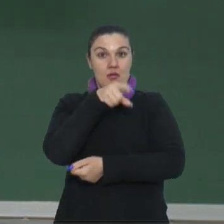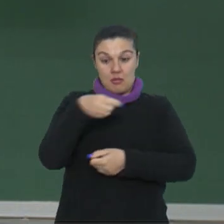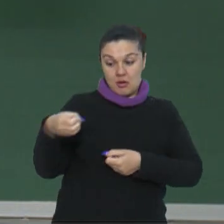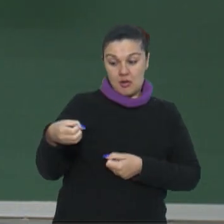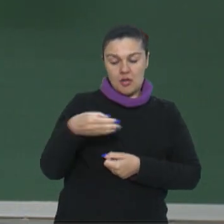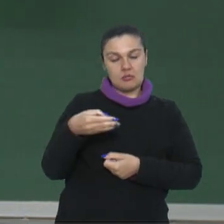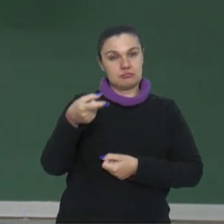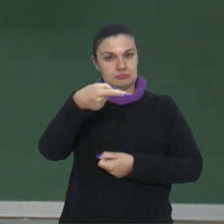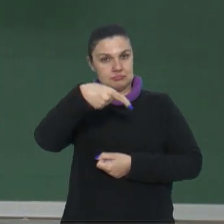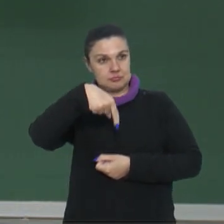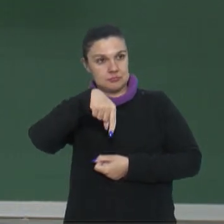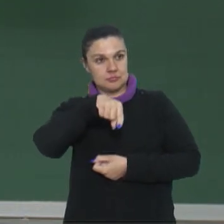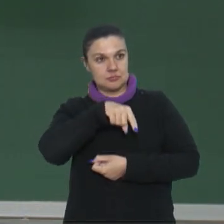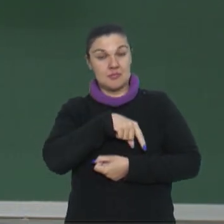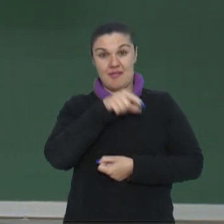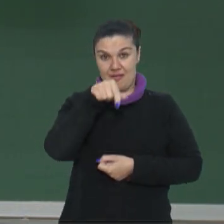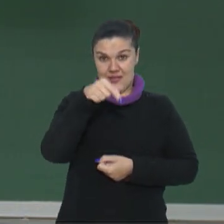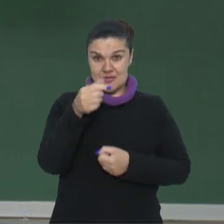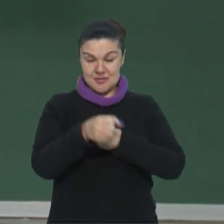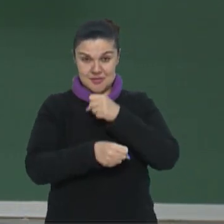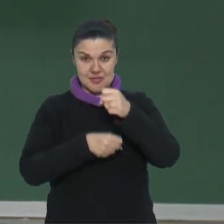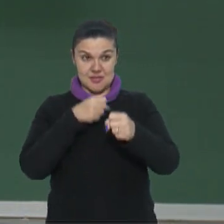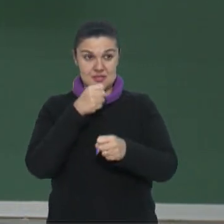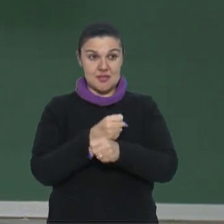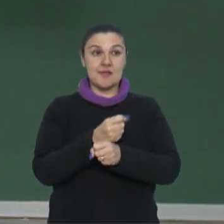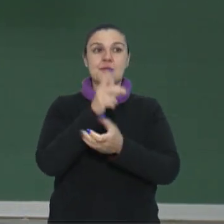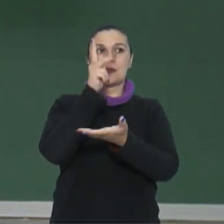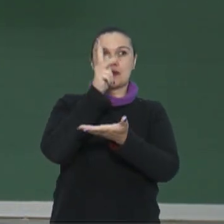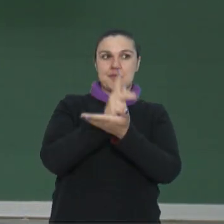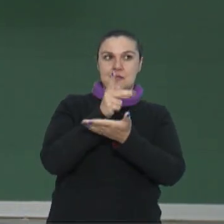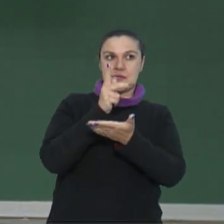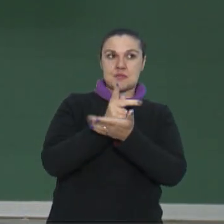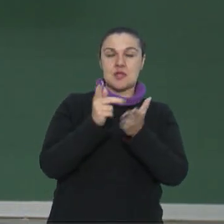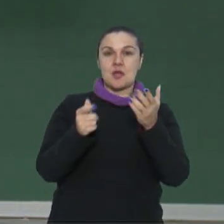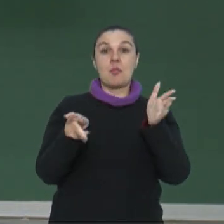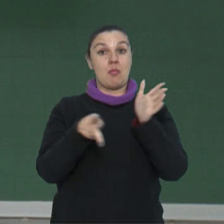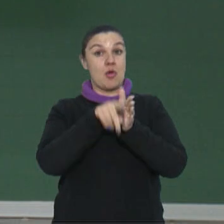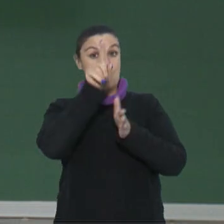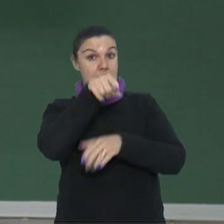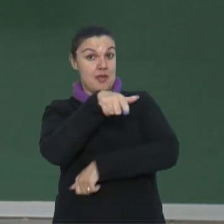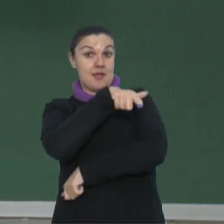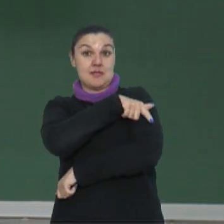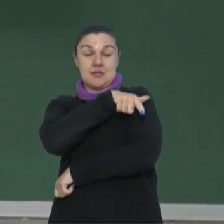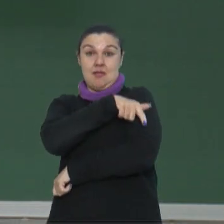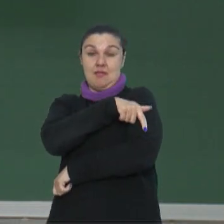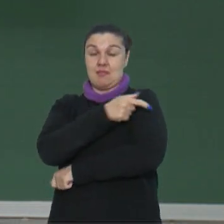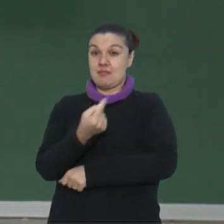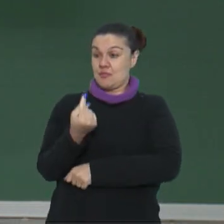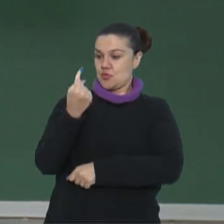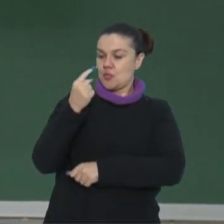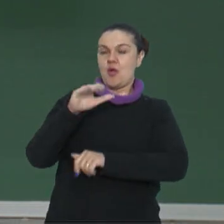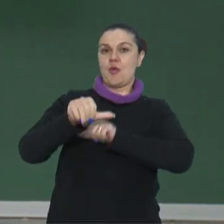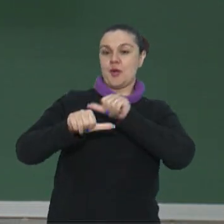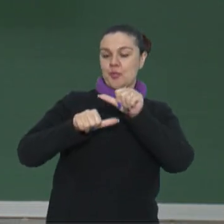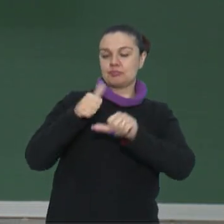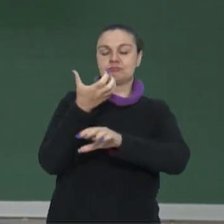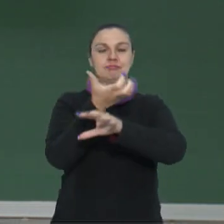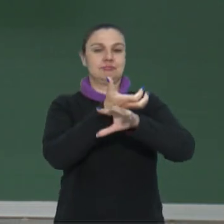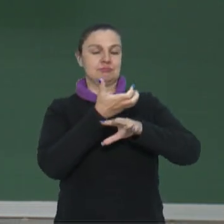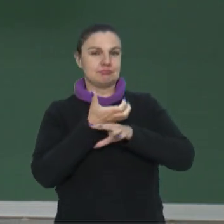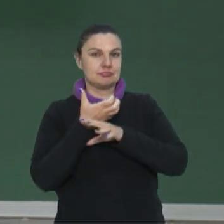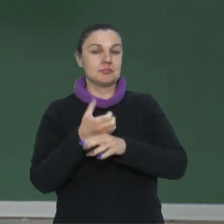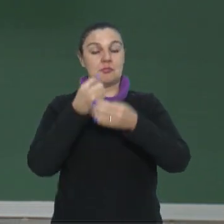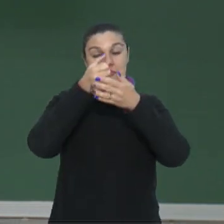inédita para esse ano. Normalmente eles estavam na carga horária dos sétimos anos e com mudanças que houve, toda a